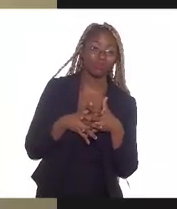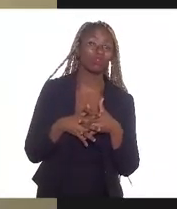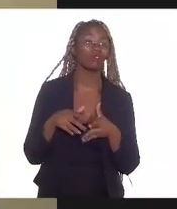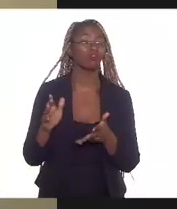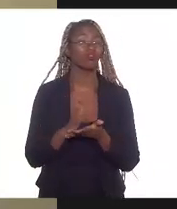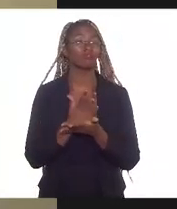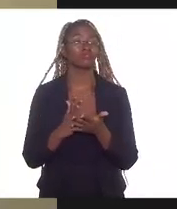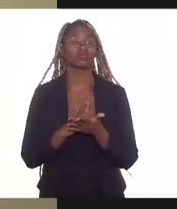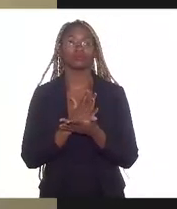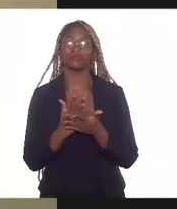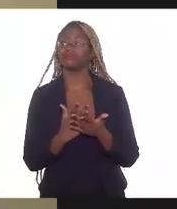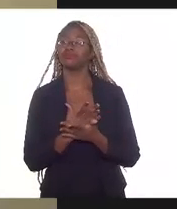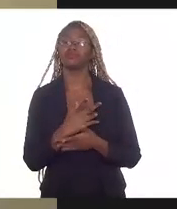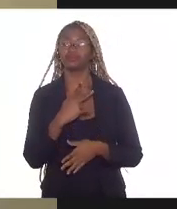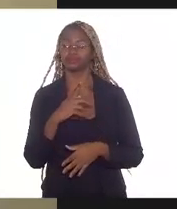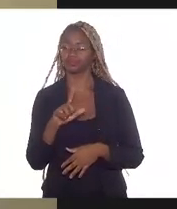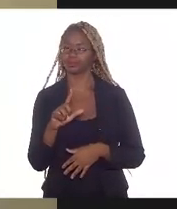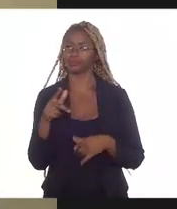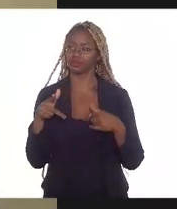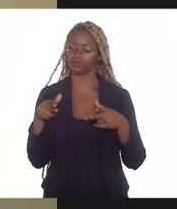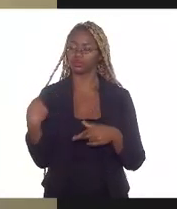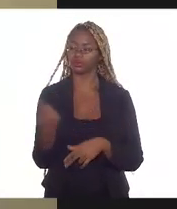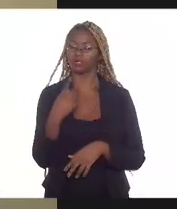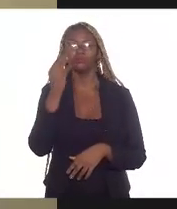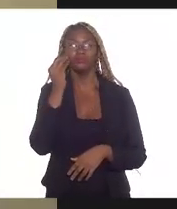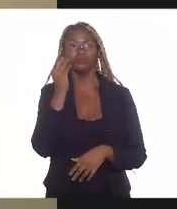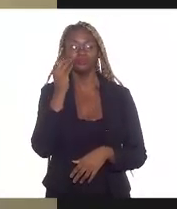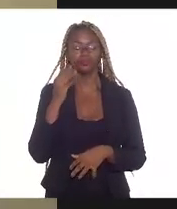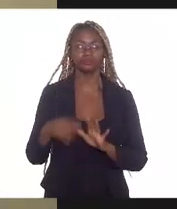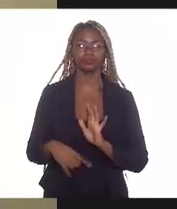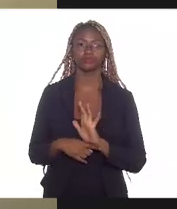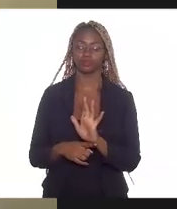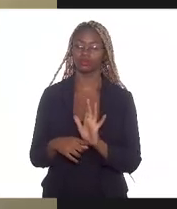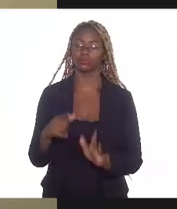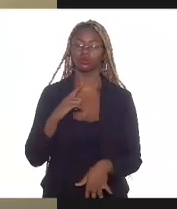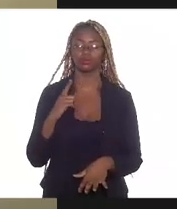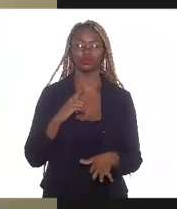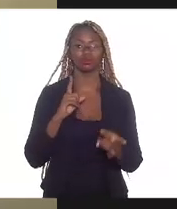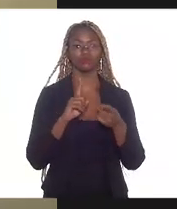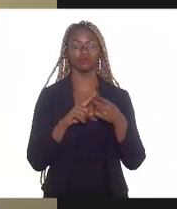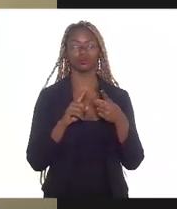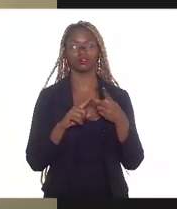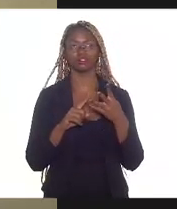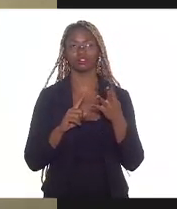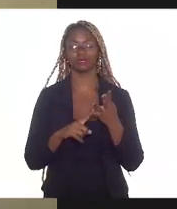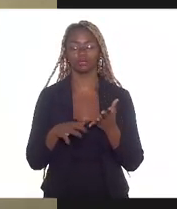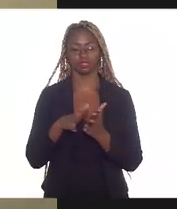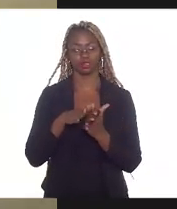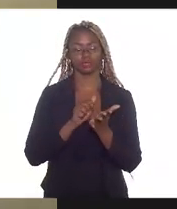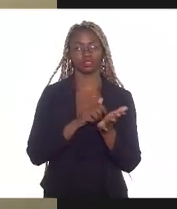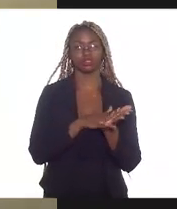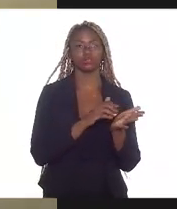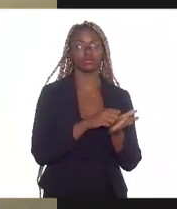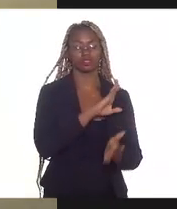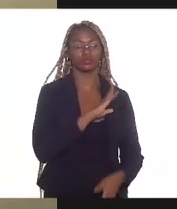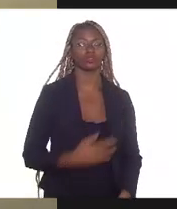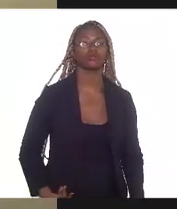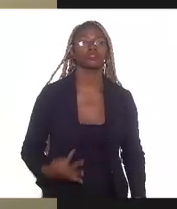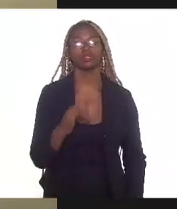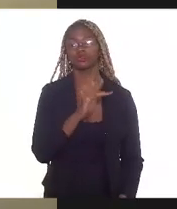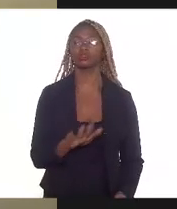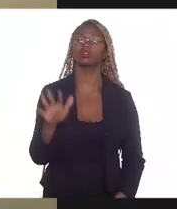estamos encaminhando, e tem ainda o aspecto de alguns cadastramentos que precisam fazer no governo federal, por